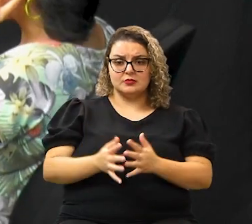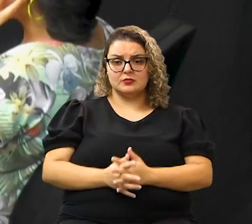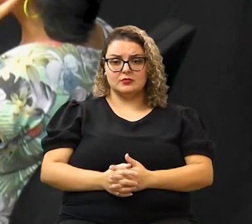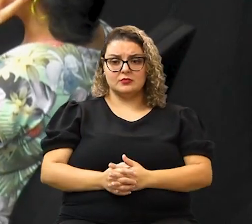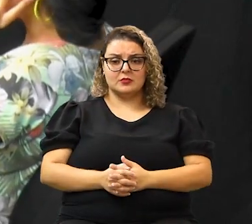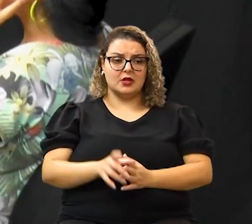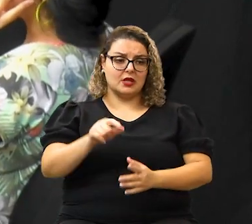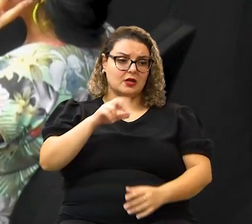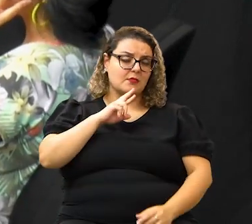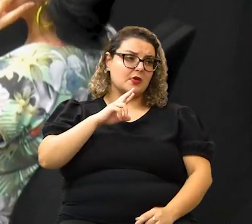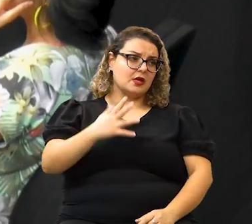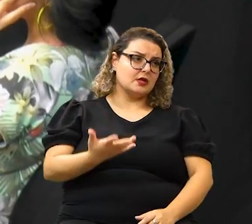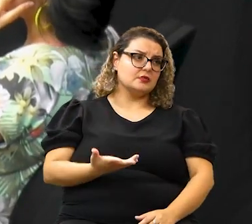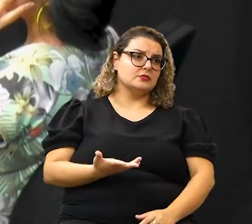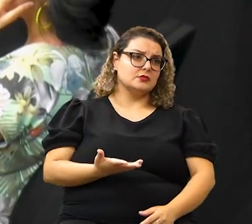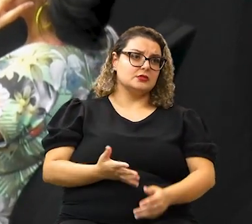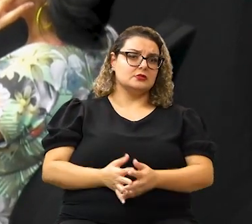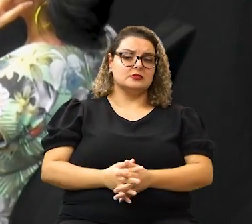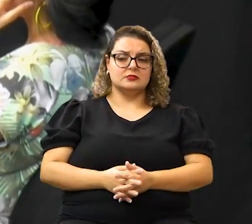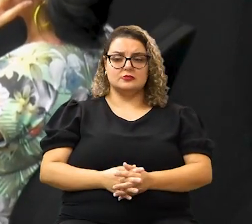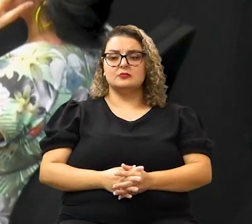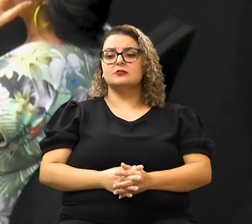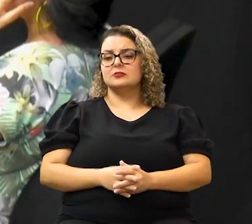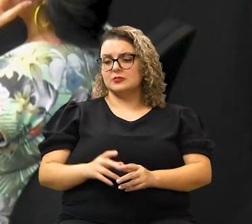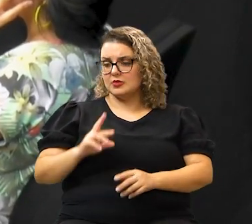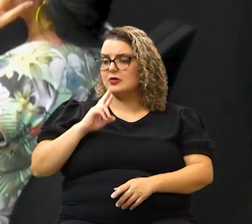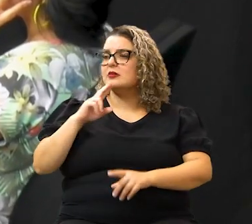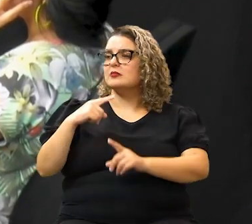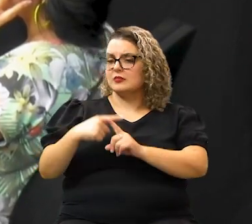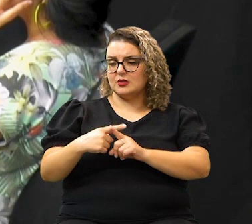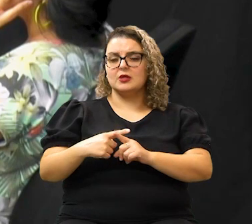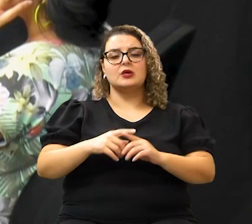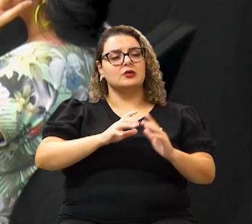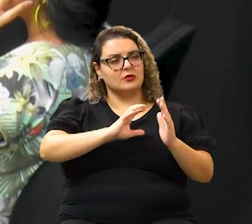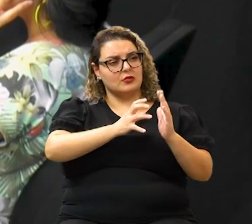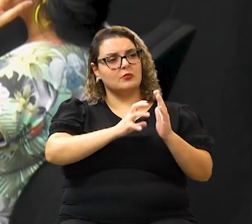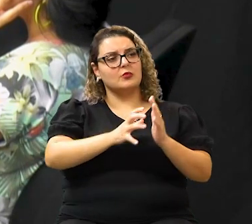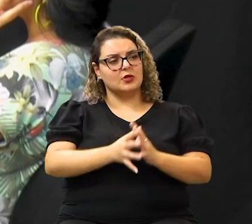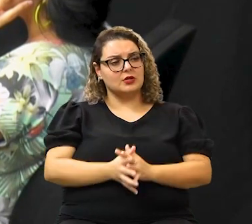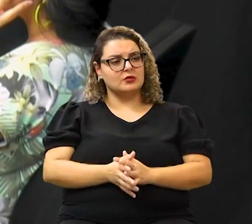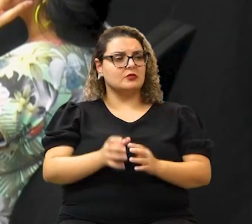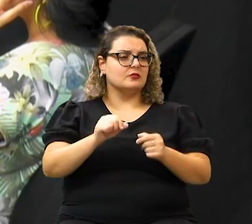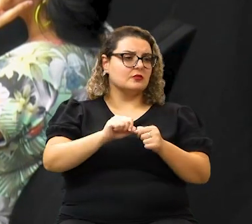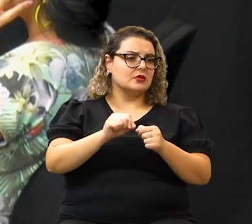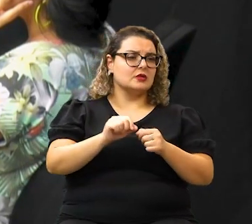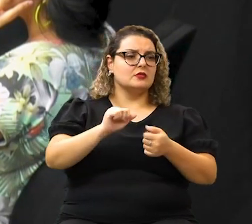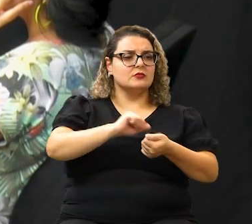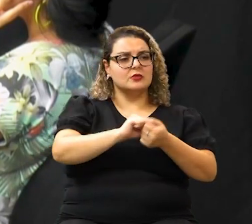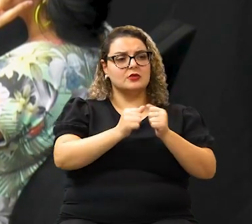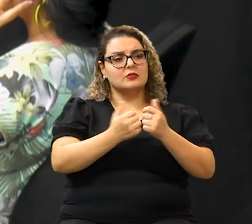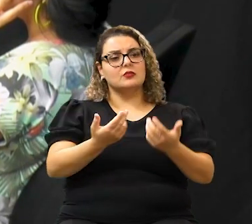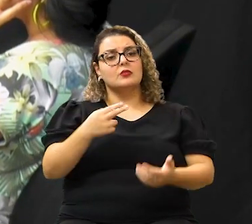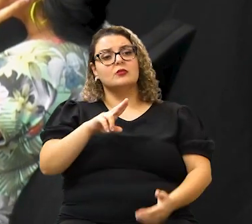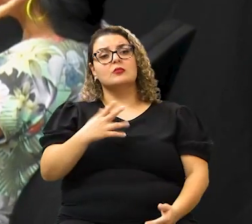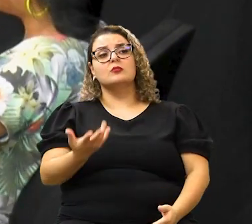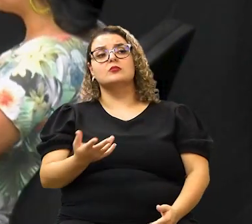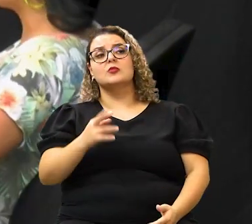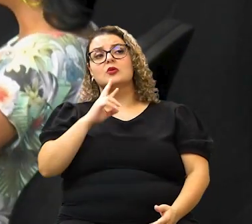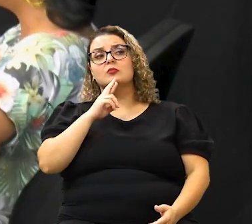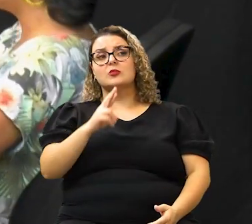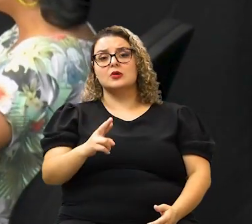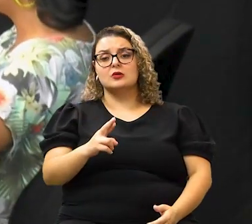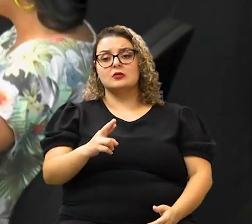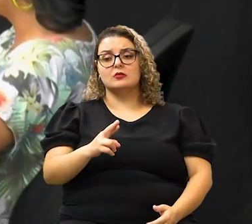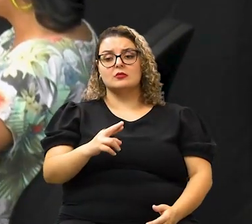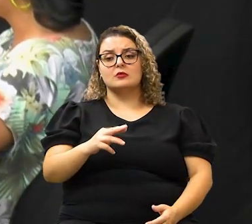que o partido precisa fazer alguns ajustes, ou é uma resposta a Mariana Conte? É uma